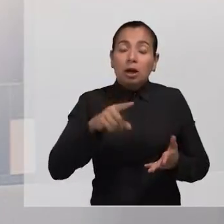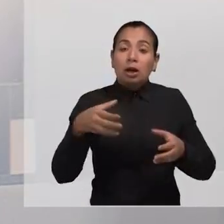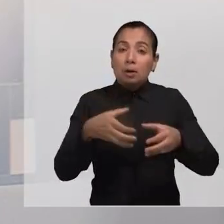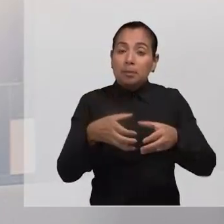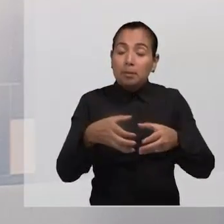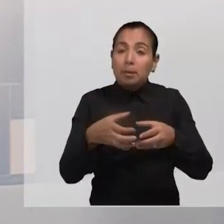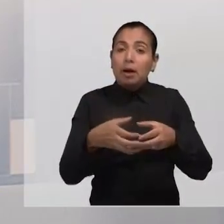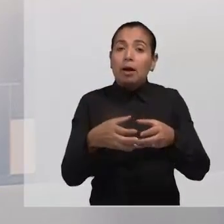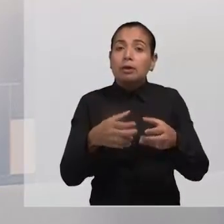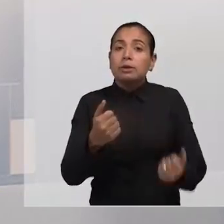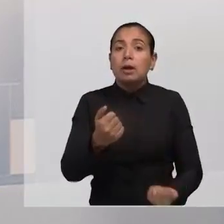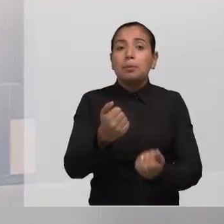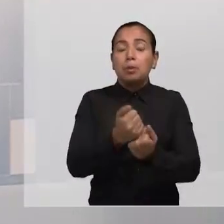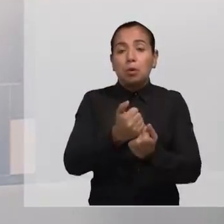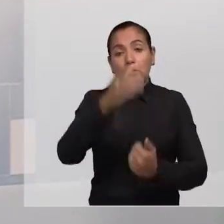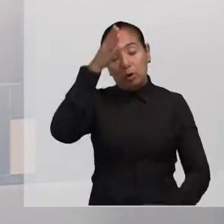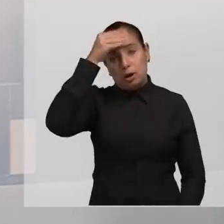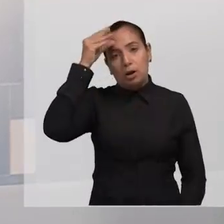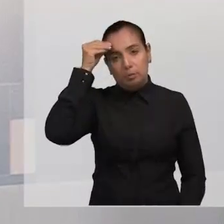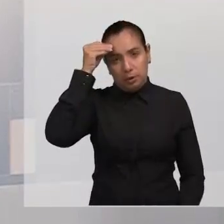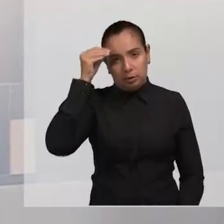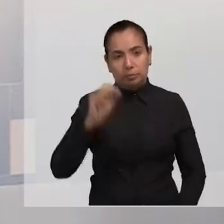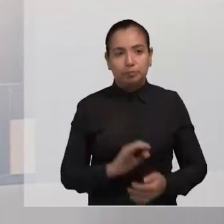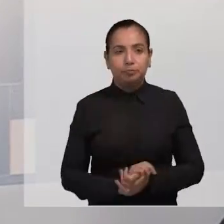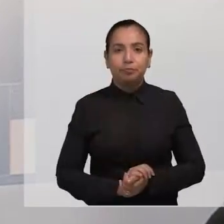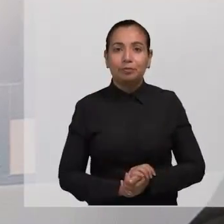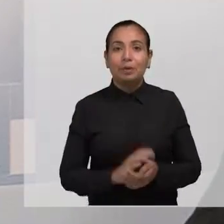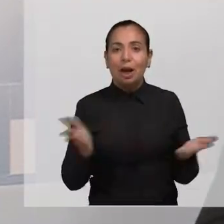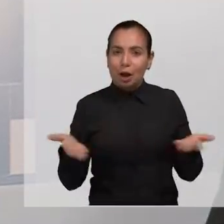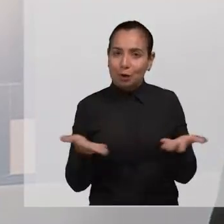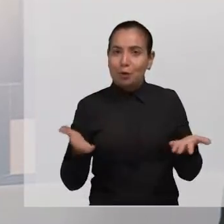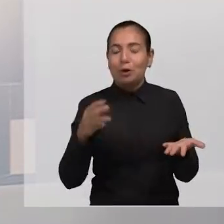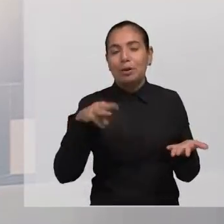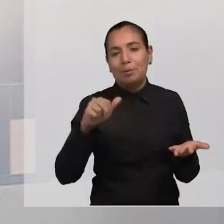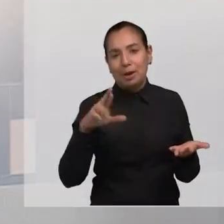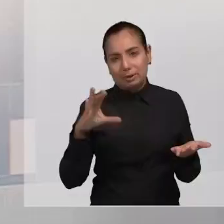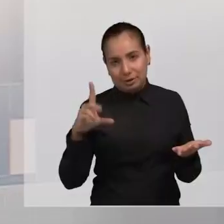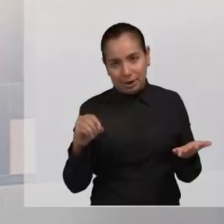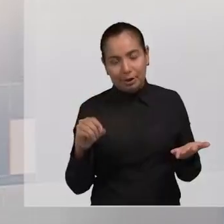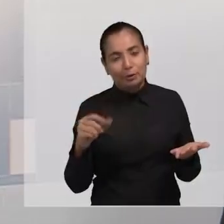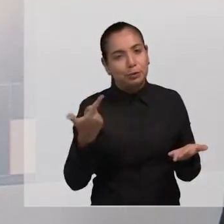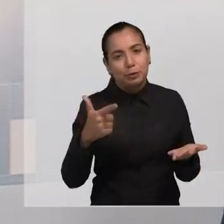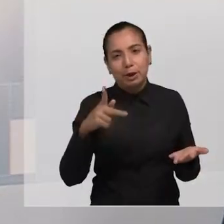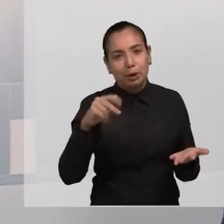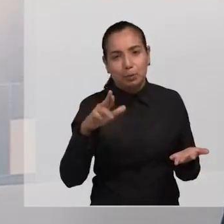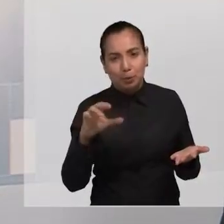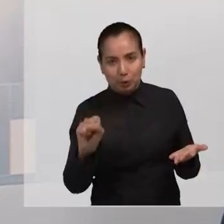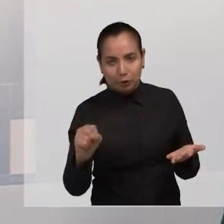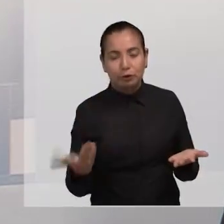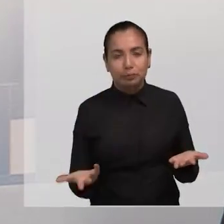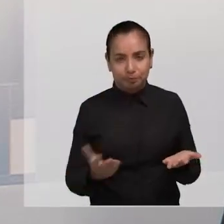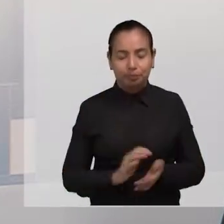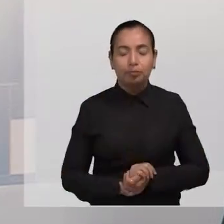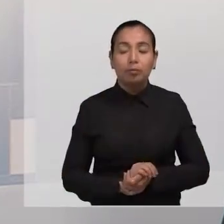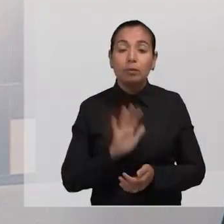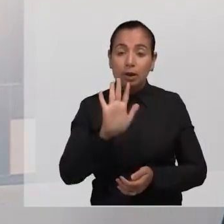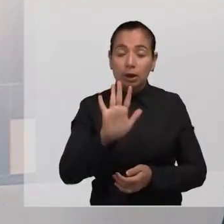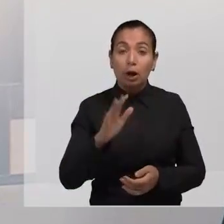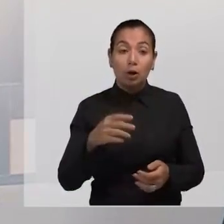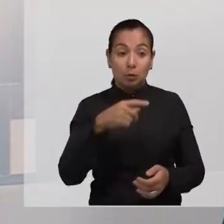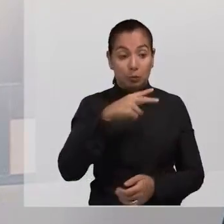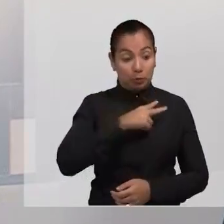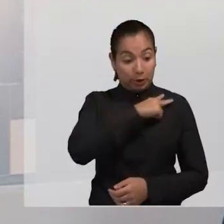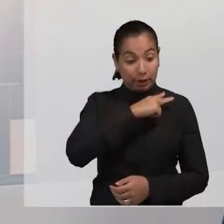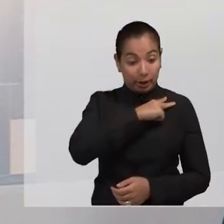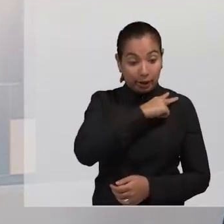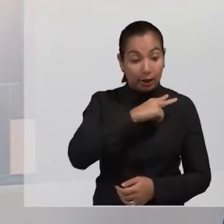para o PROS e tudo. E ele está montando uma chapa competitiva para federal e estadual. Aí o que acontece?